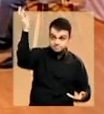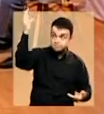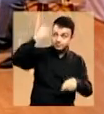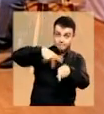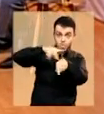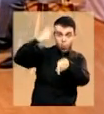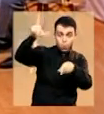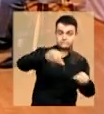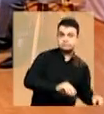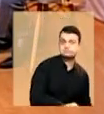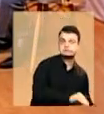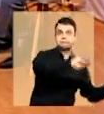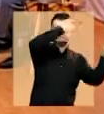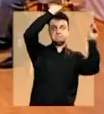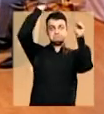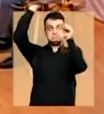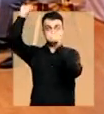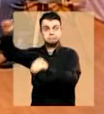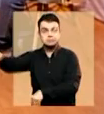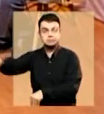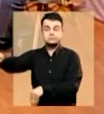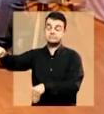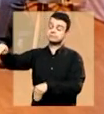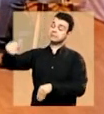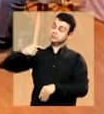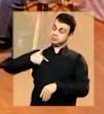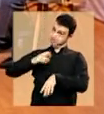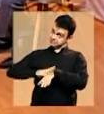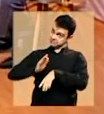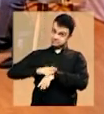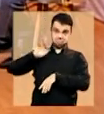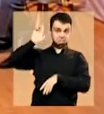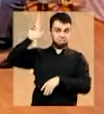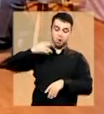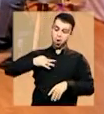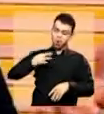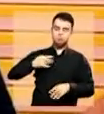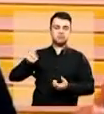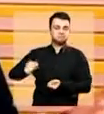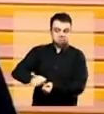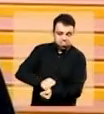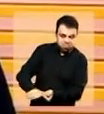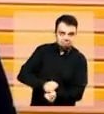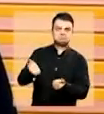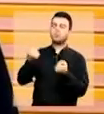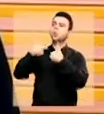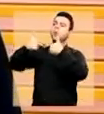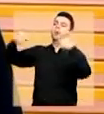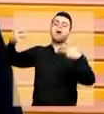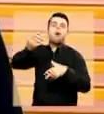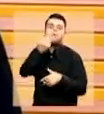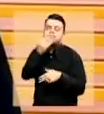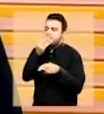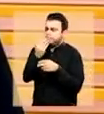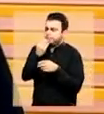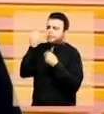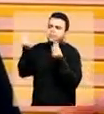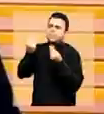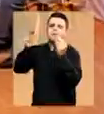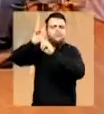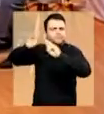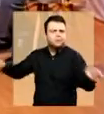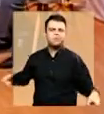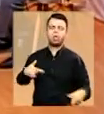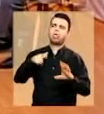vai, 99% vai ter que cuidar da sua própria roupa, outros hábitos de alimentação. Dependência, né?